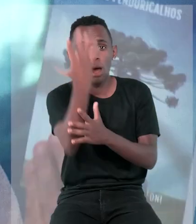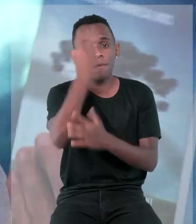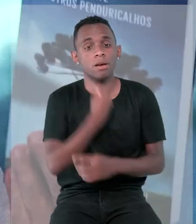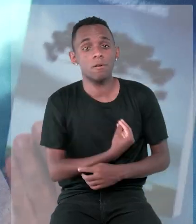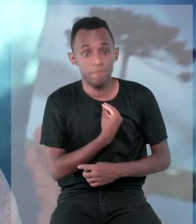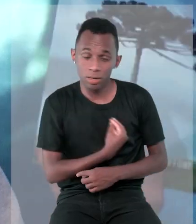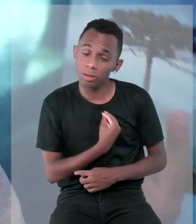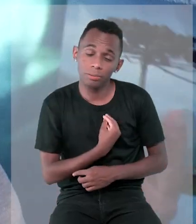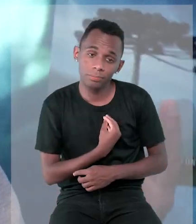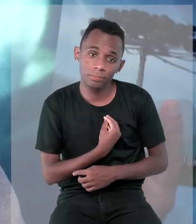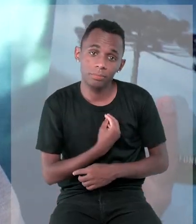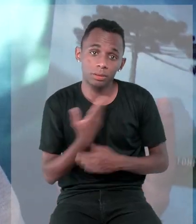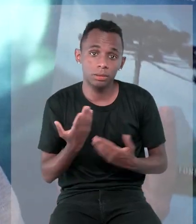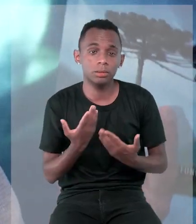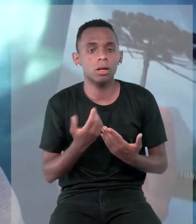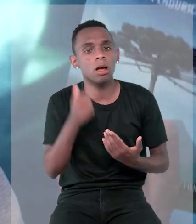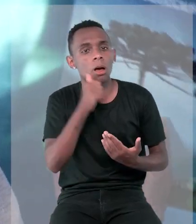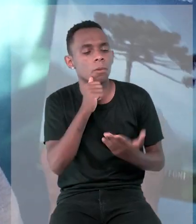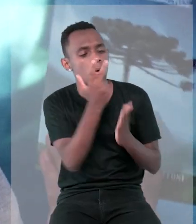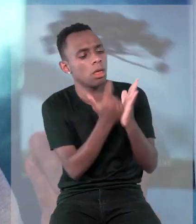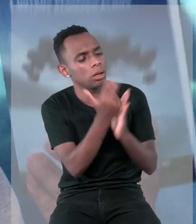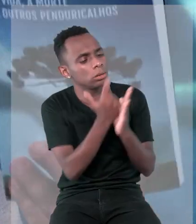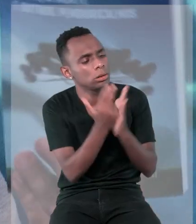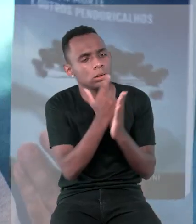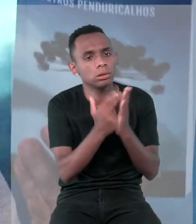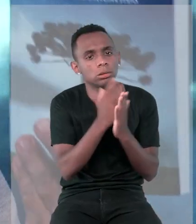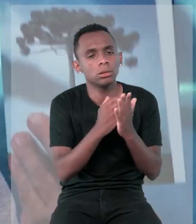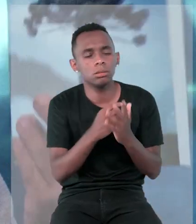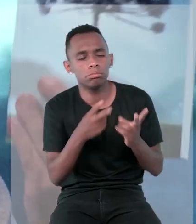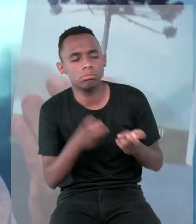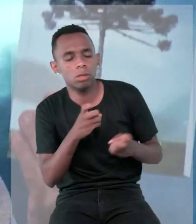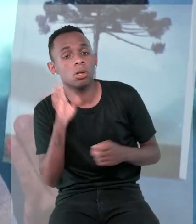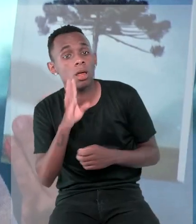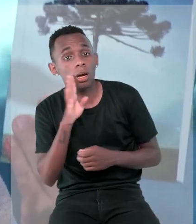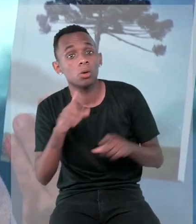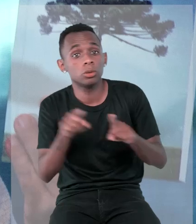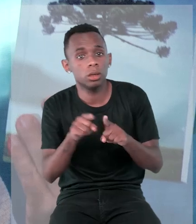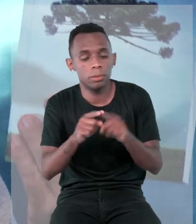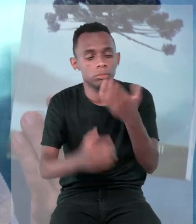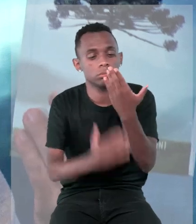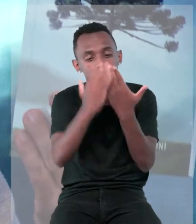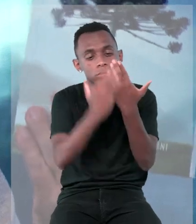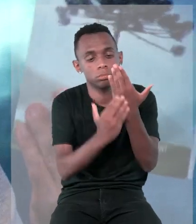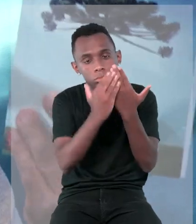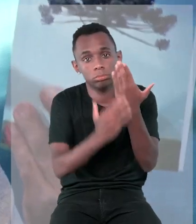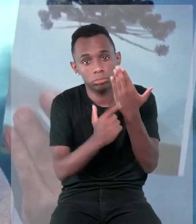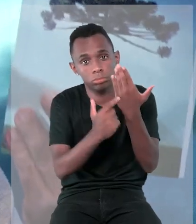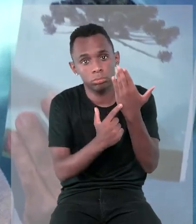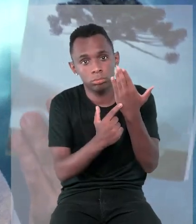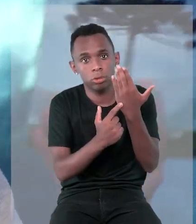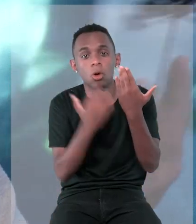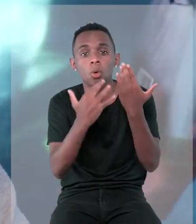vida. E aí a capista ainda deu uma sacada muito legal, colocou uma árvore